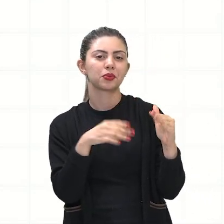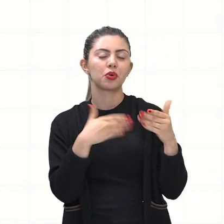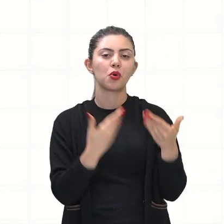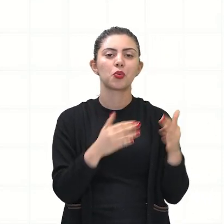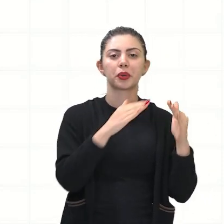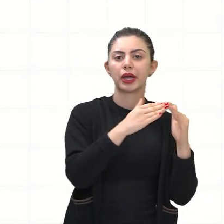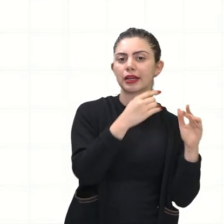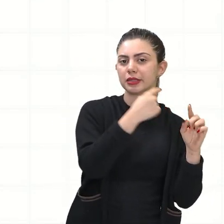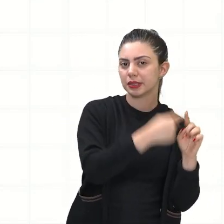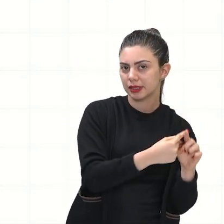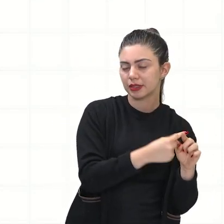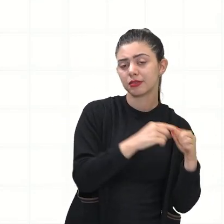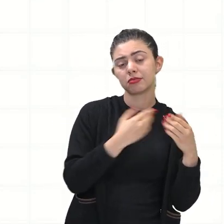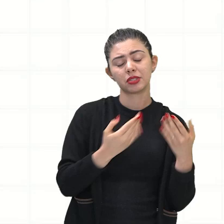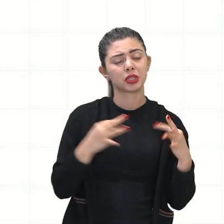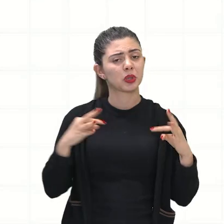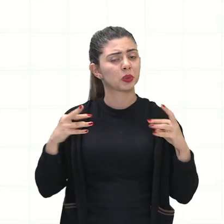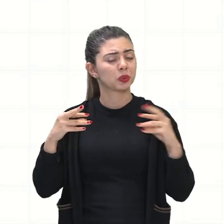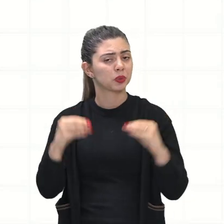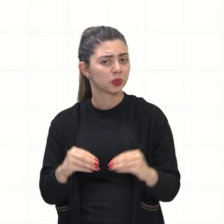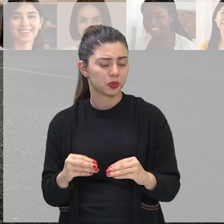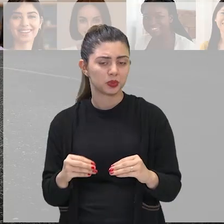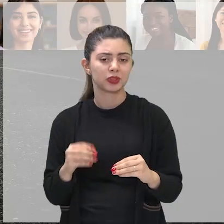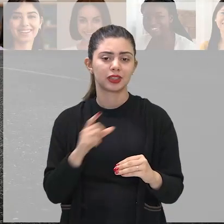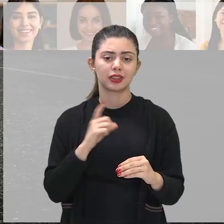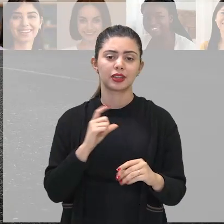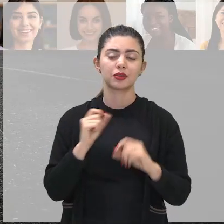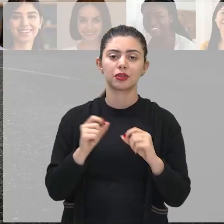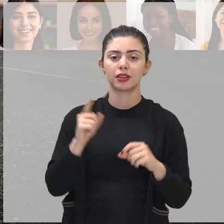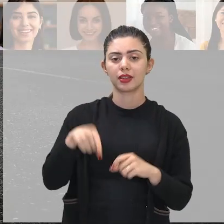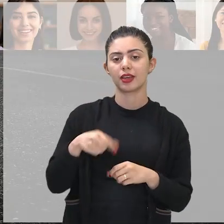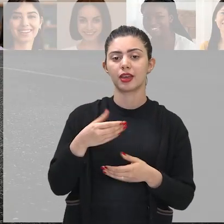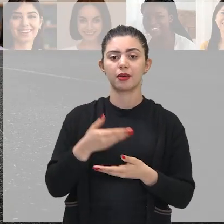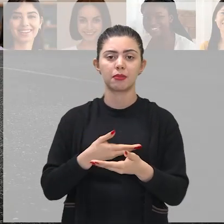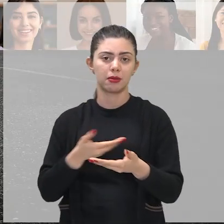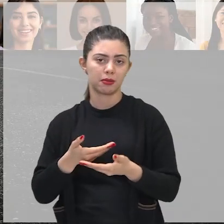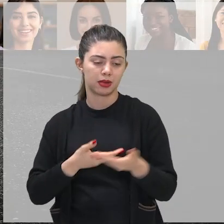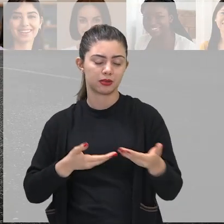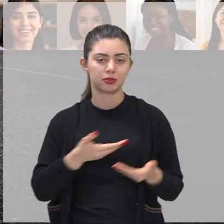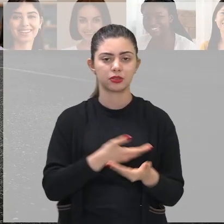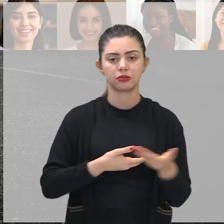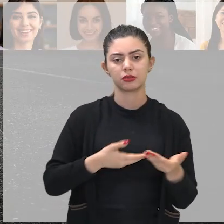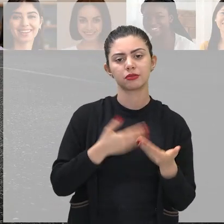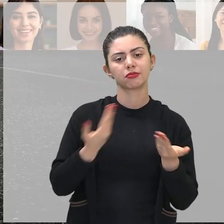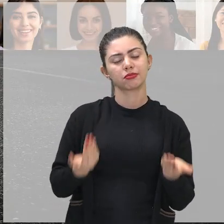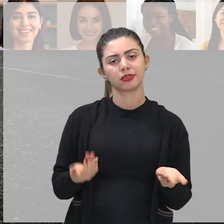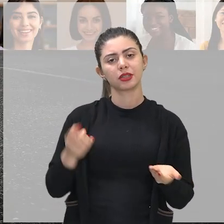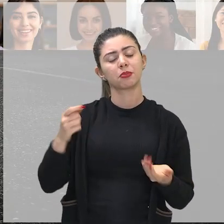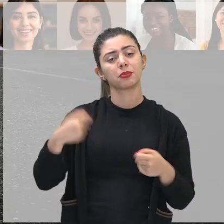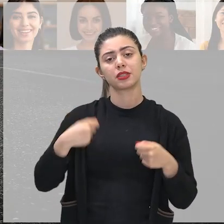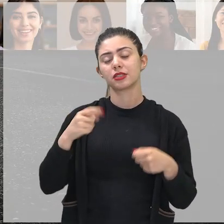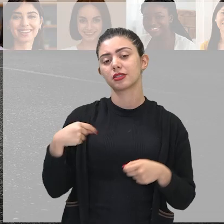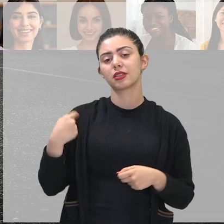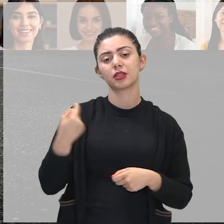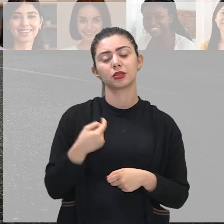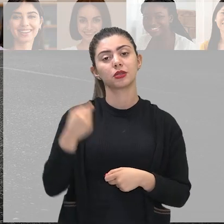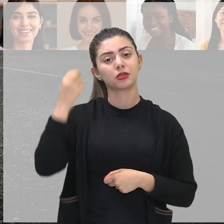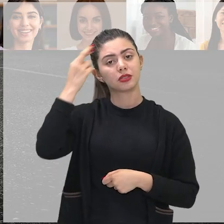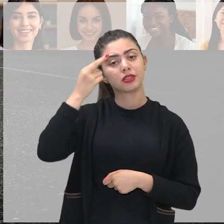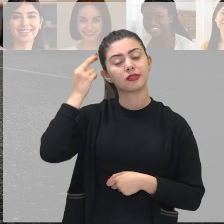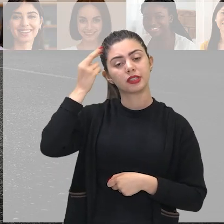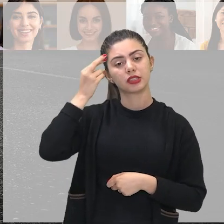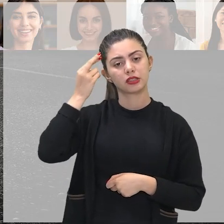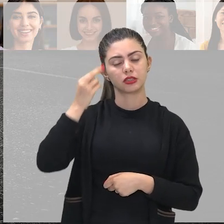sua igreja. Então, tudo que essa dimensão da convivência entre esfera pública e privada é algo que é necessário